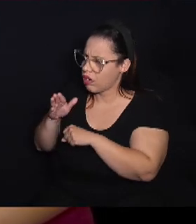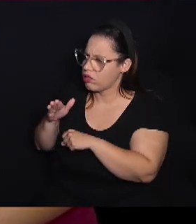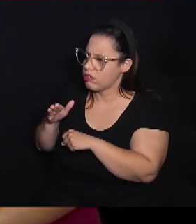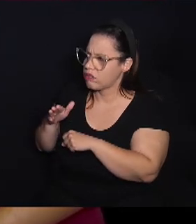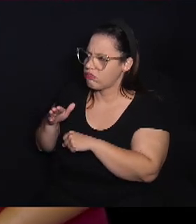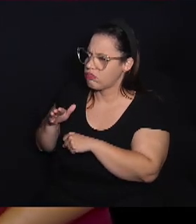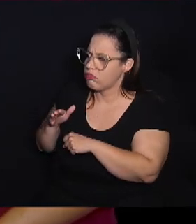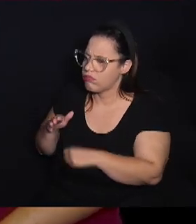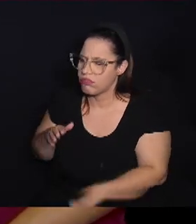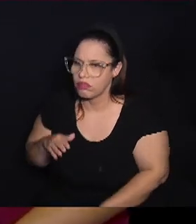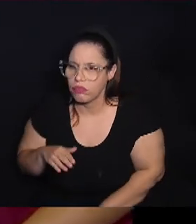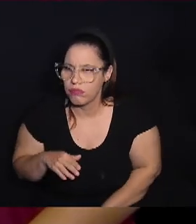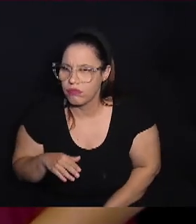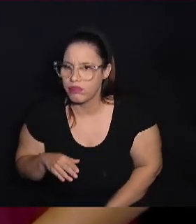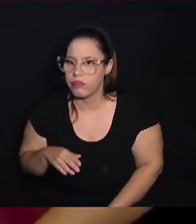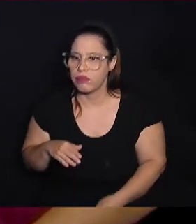comecei